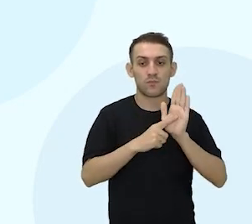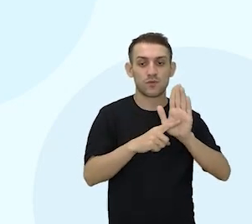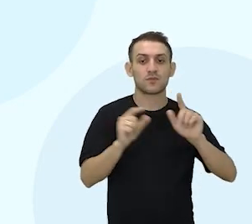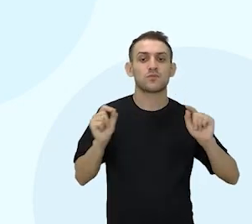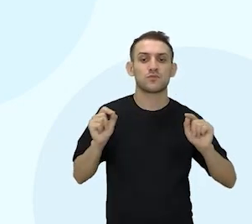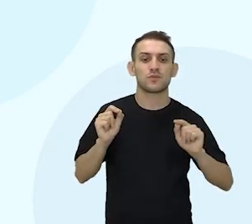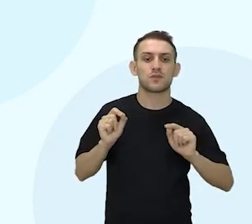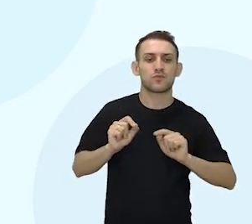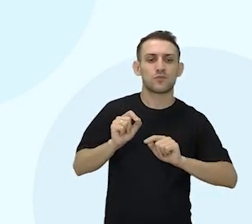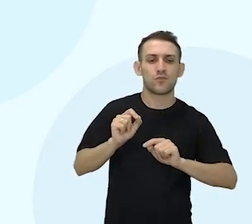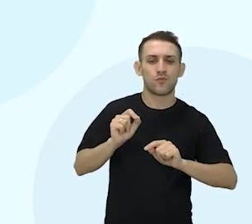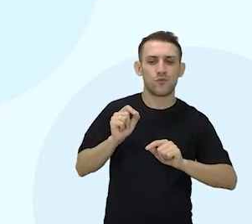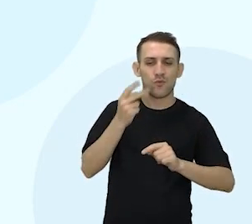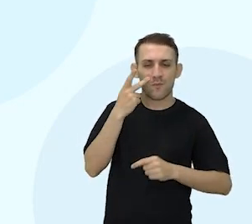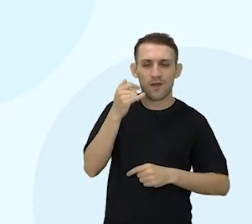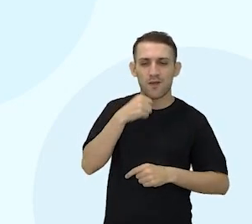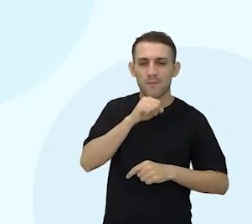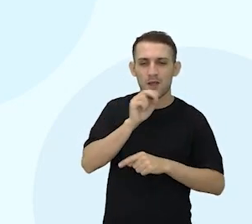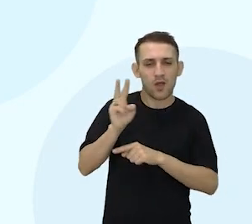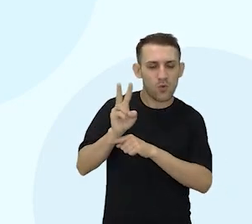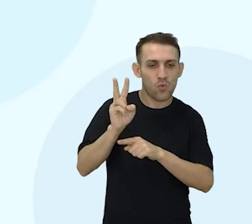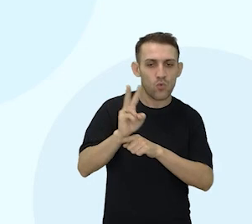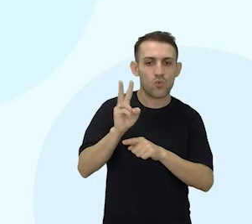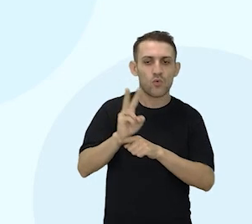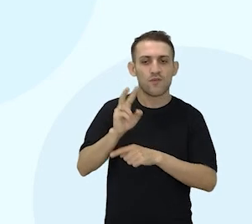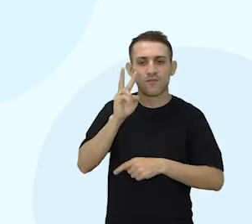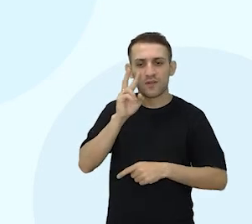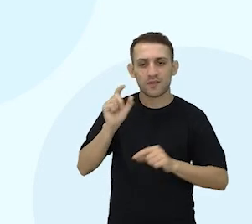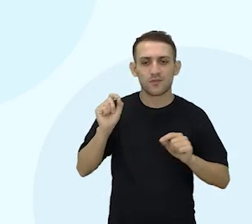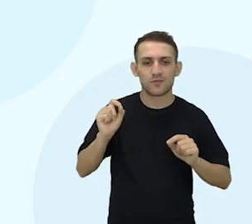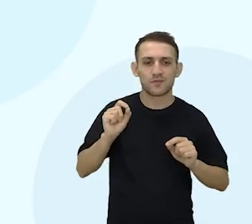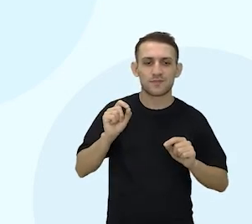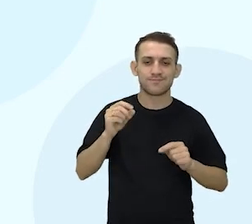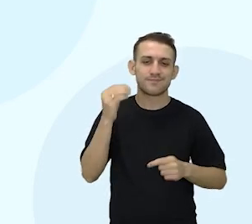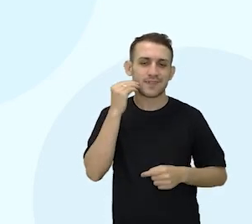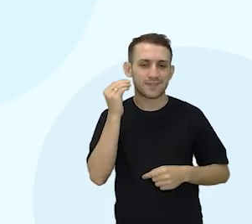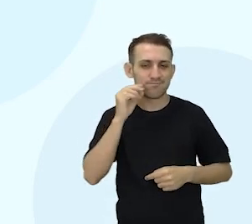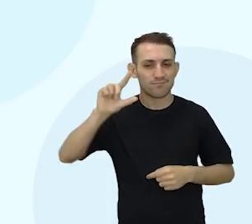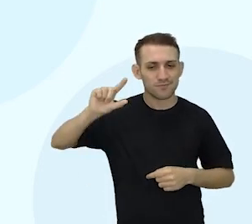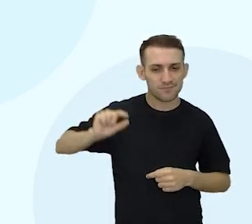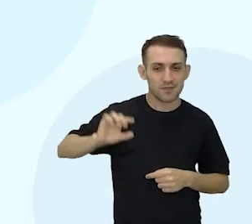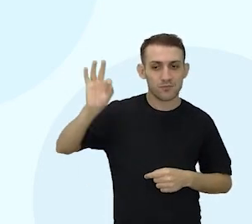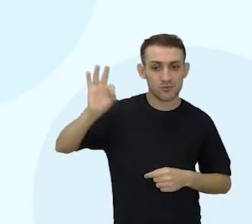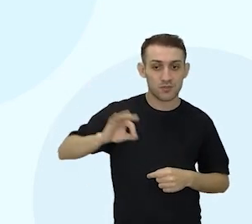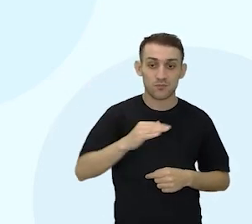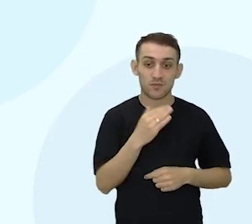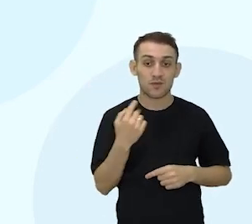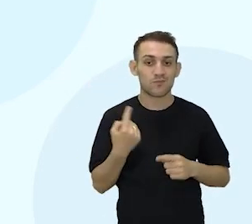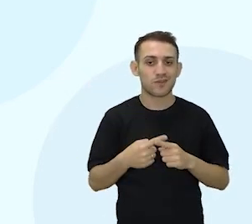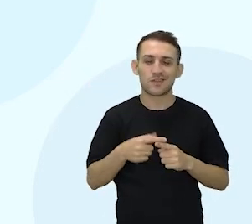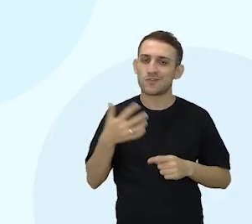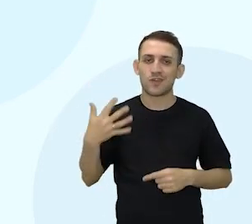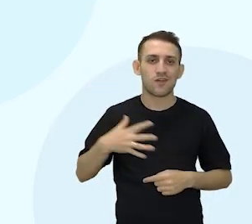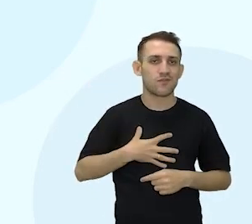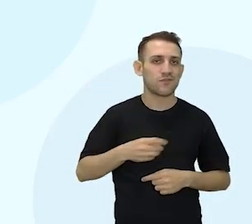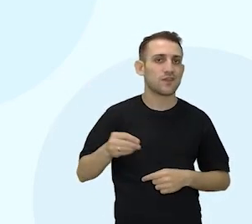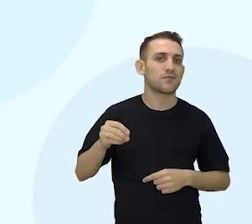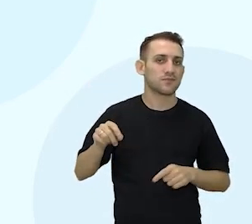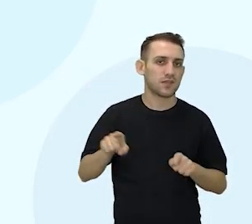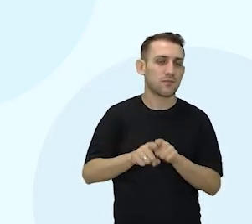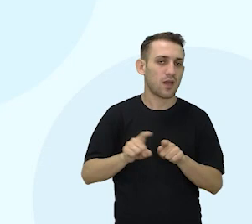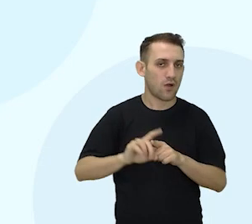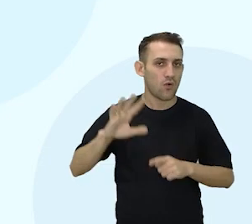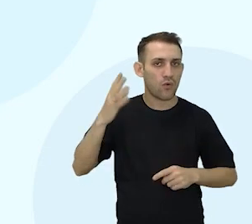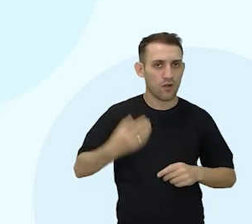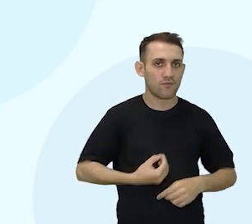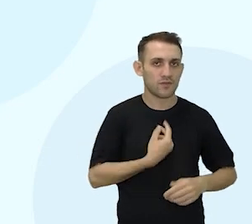o cuidado dos pais, né, visando aí minimizar essa mortalidade infantil, para que isso não atinja o seu filho, tal, né, o filho do